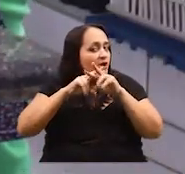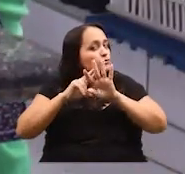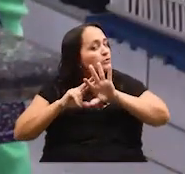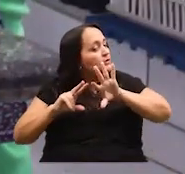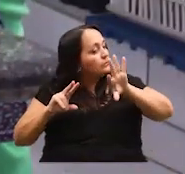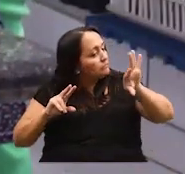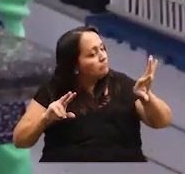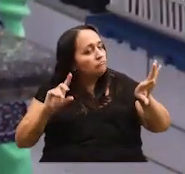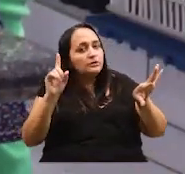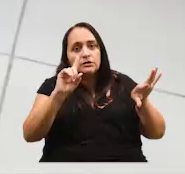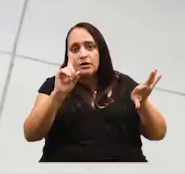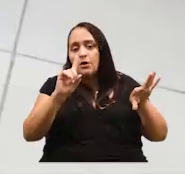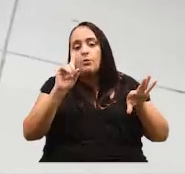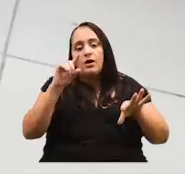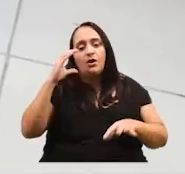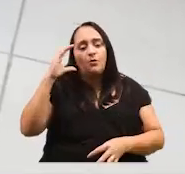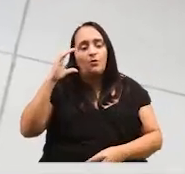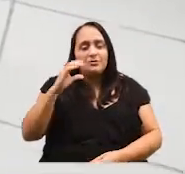é seco, tá bom?